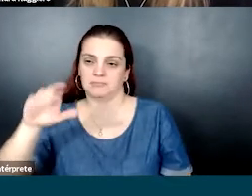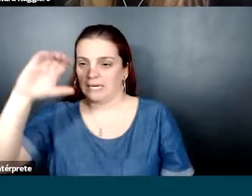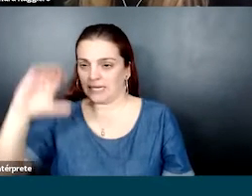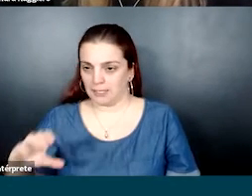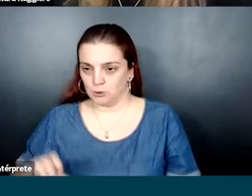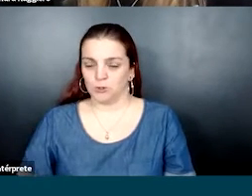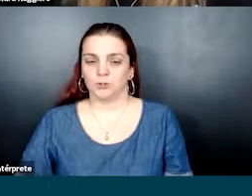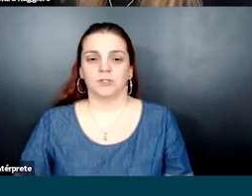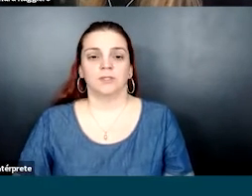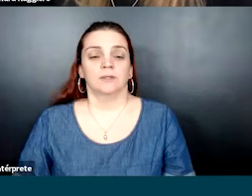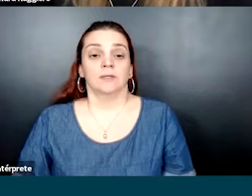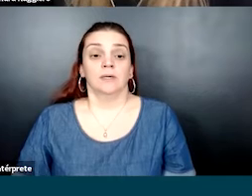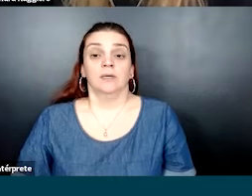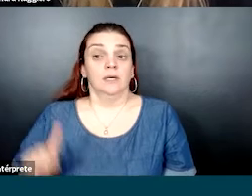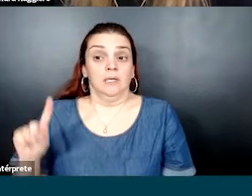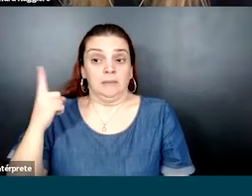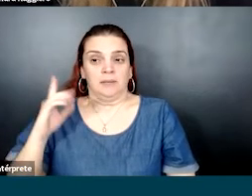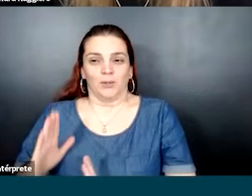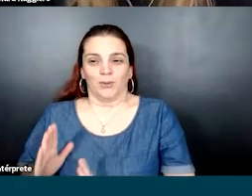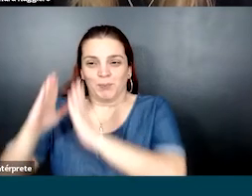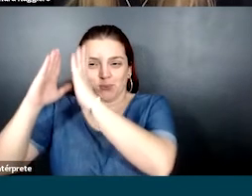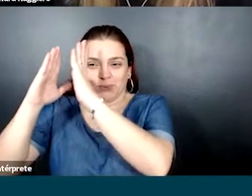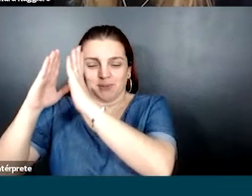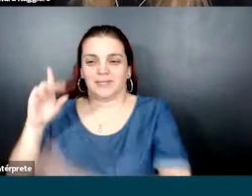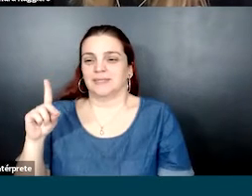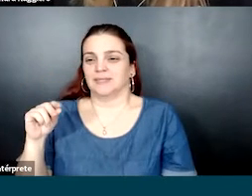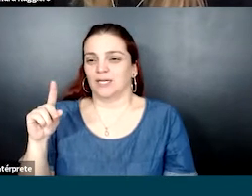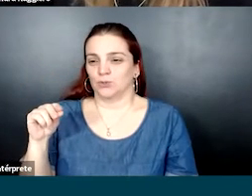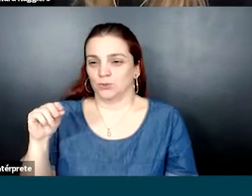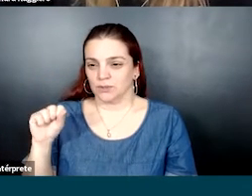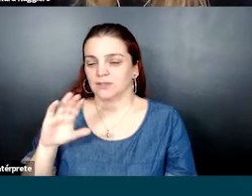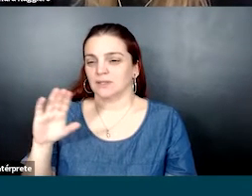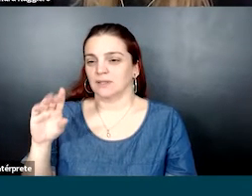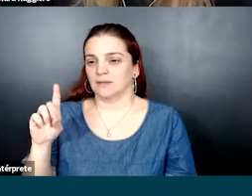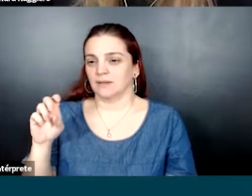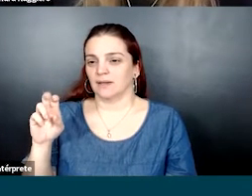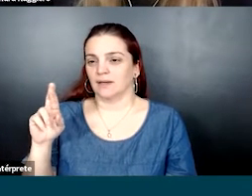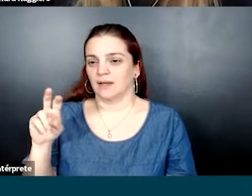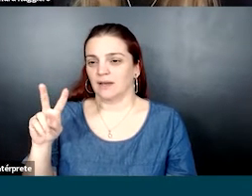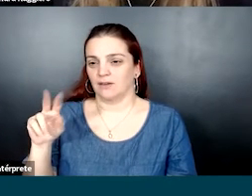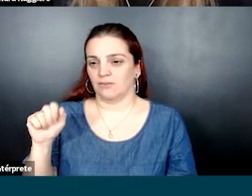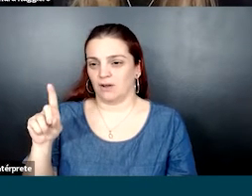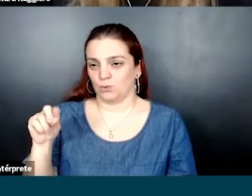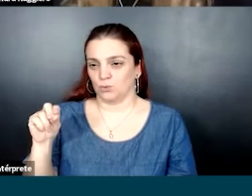vocês. Então, começando aqui com dados derivados.